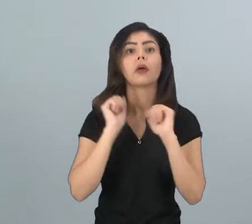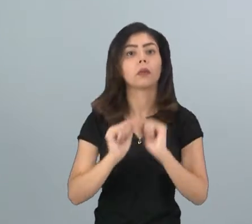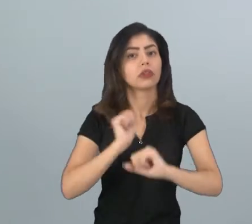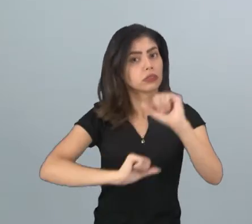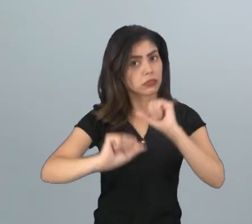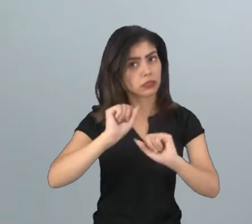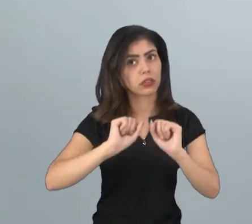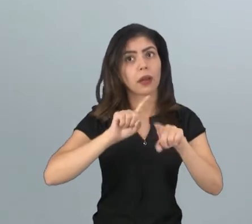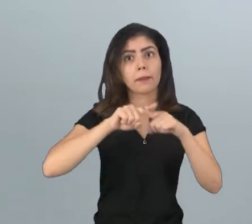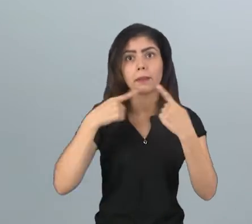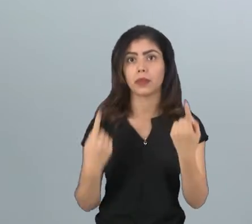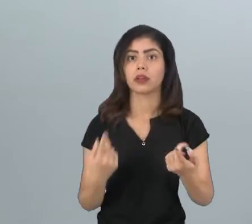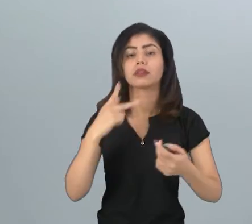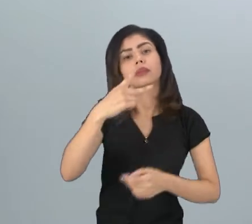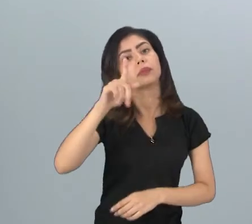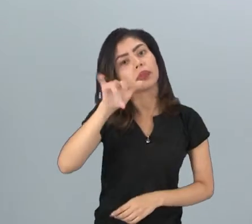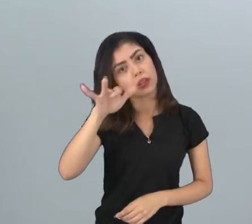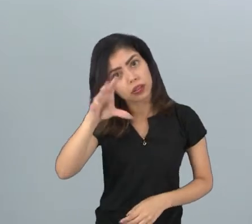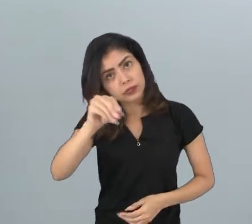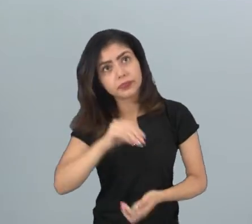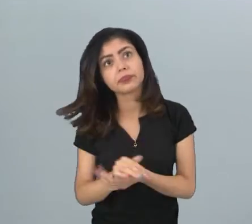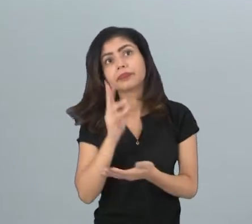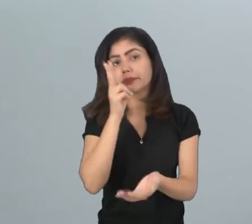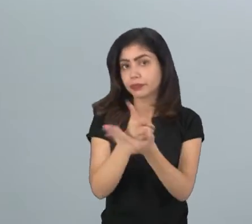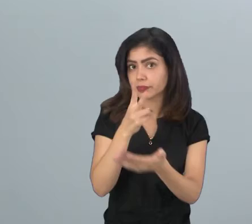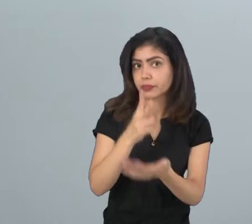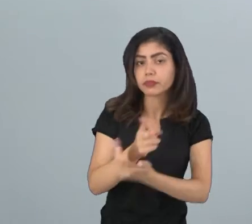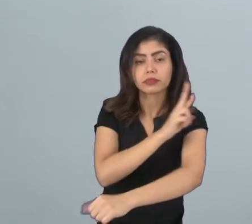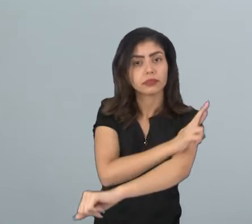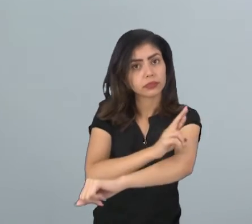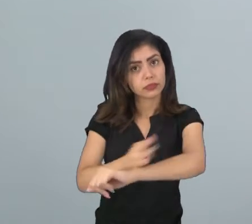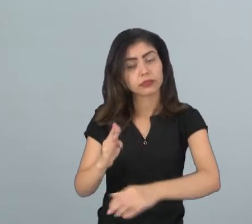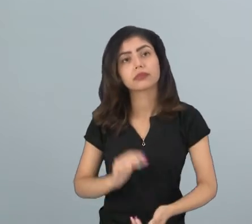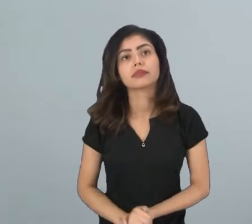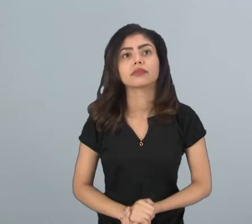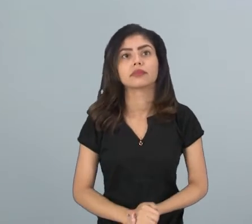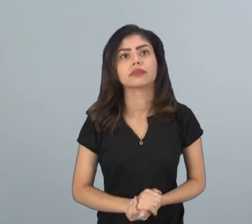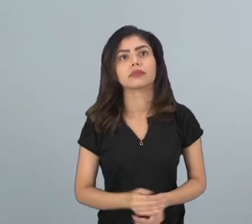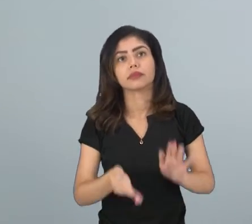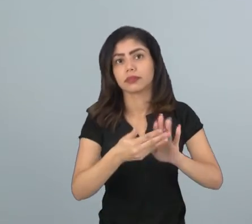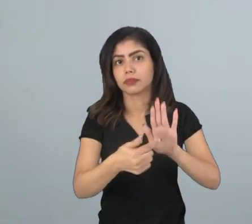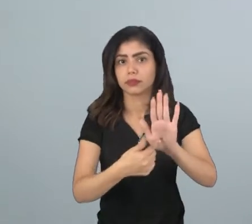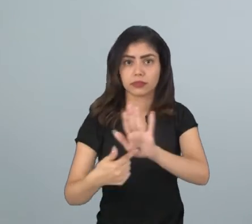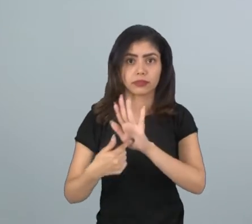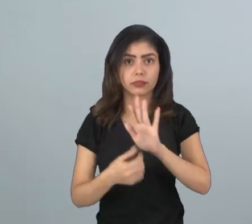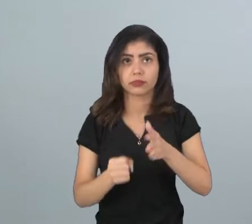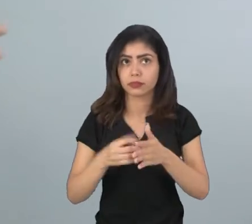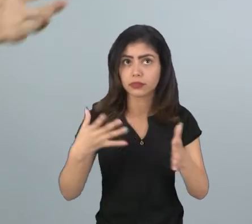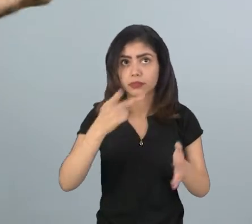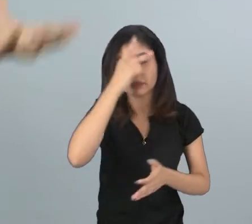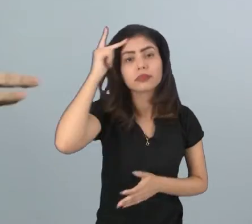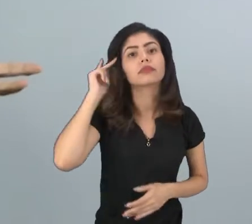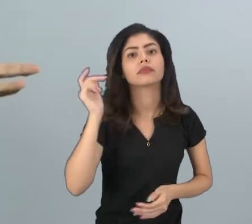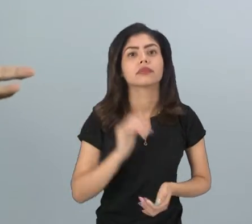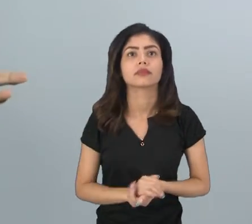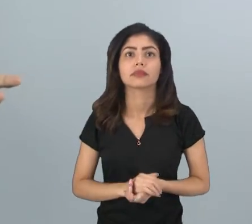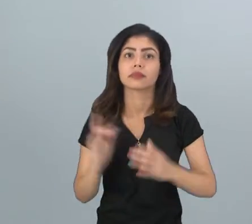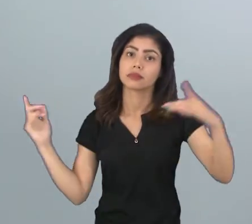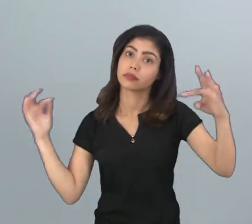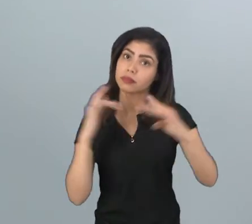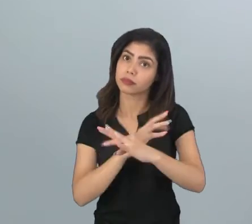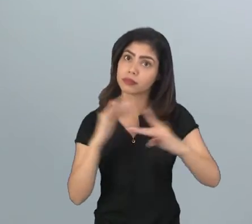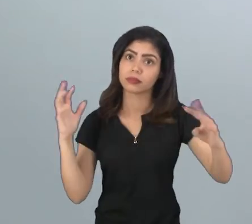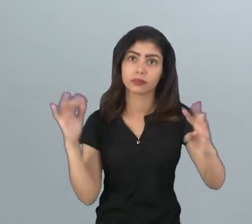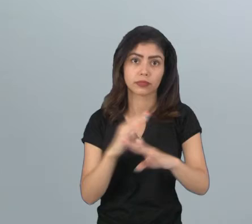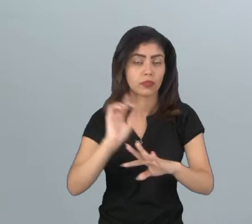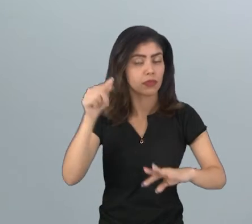modificado, mas o Palácio Rio Branco está sempre aí e é uma referência para muitas pessoas quando estão no centro.